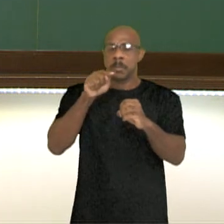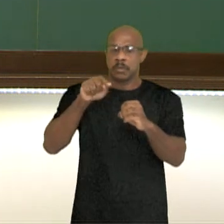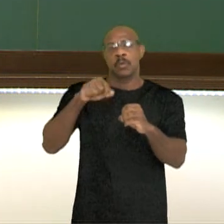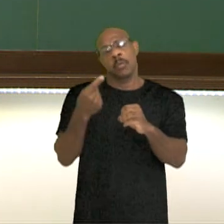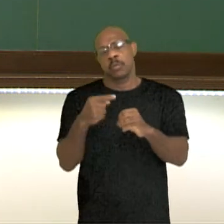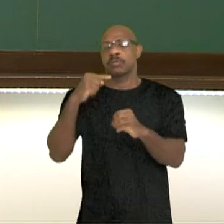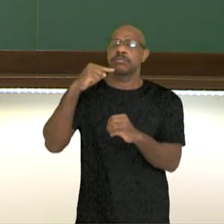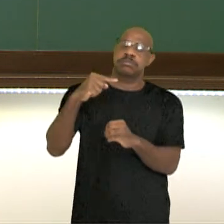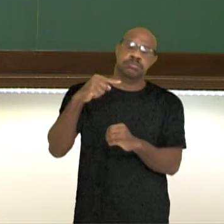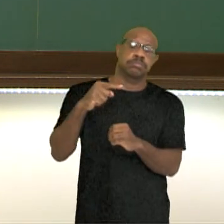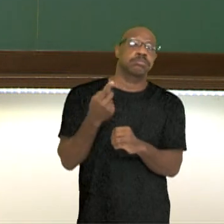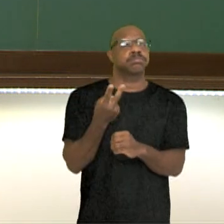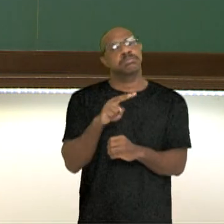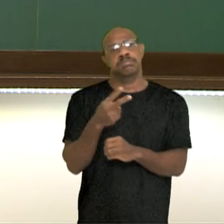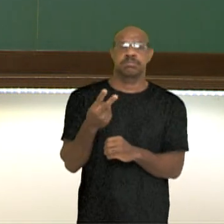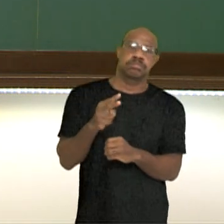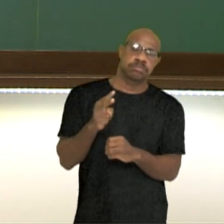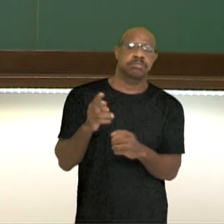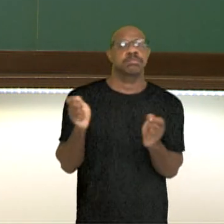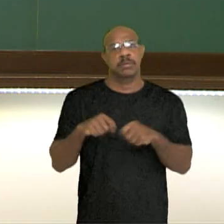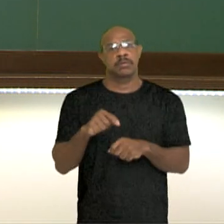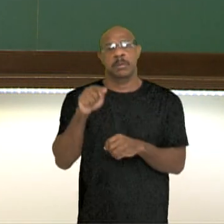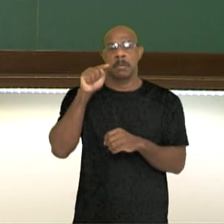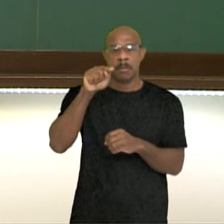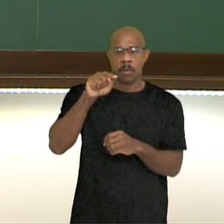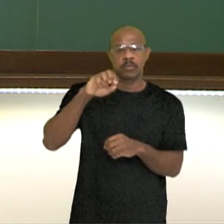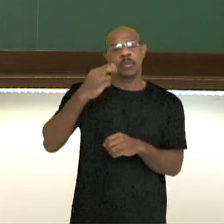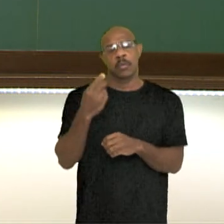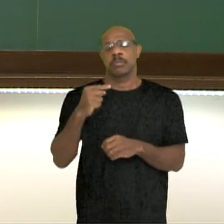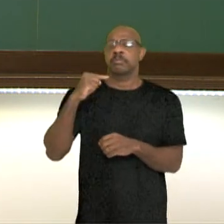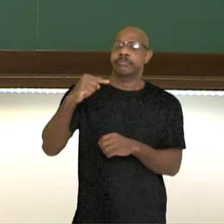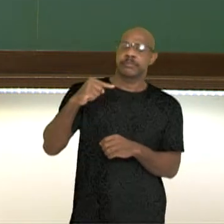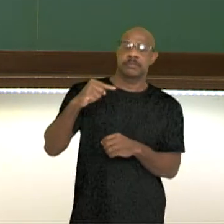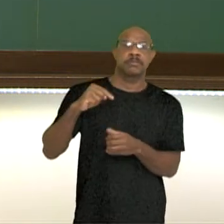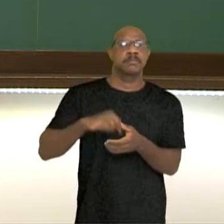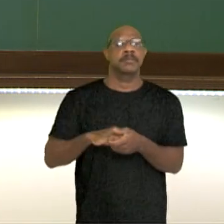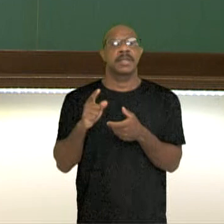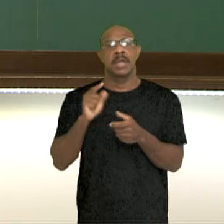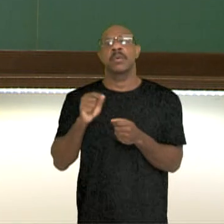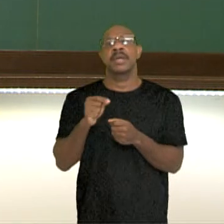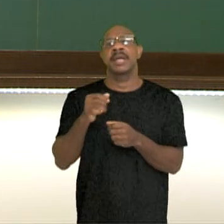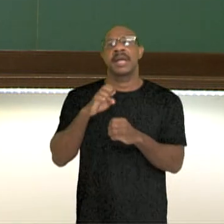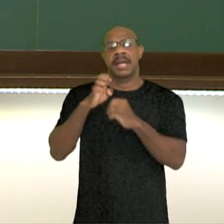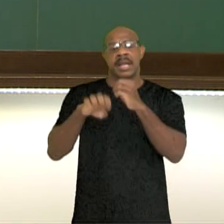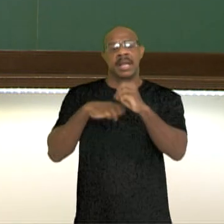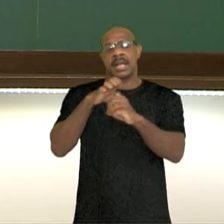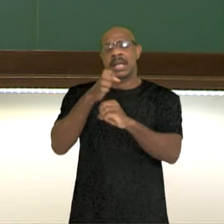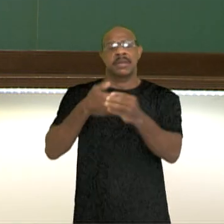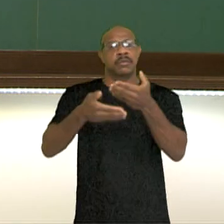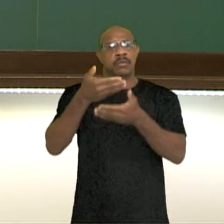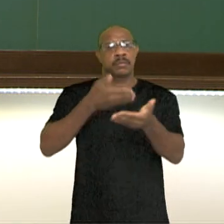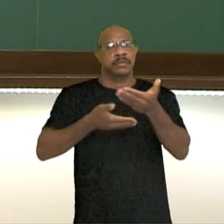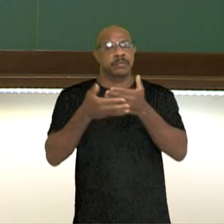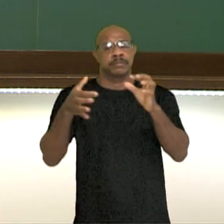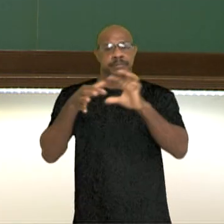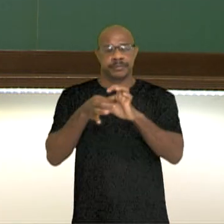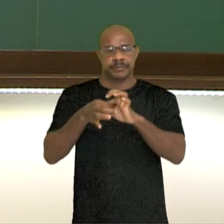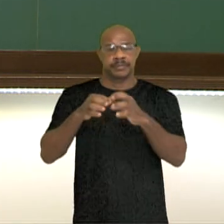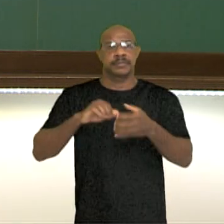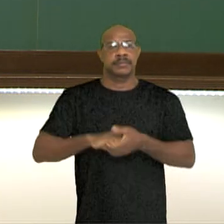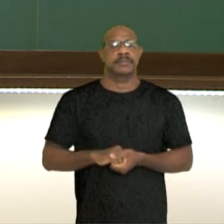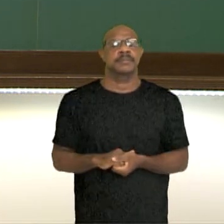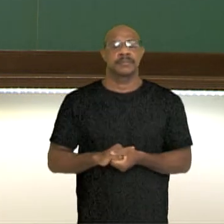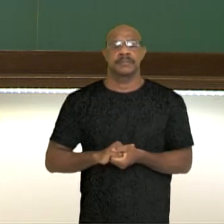com esses traços. Cada traço representa um par de elétron compartilhado, ou então uma ligação química